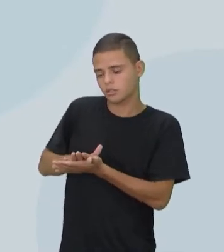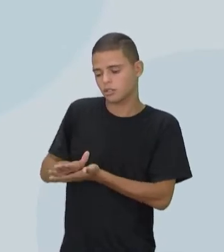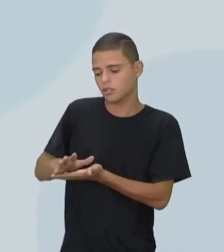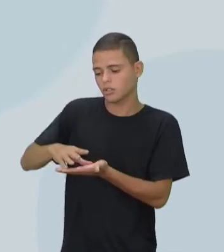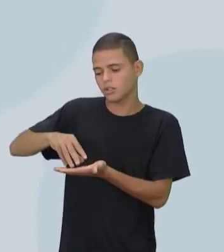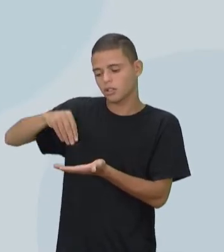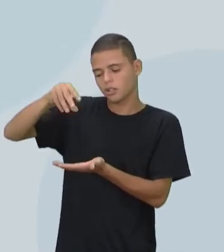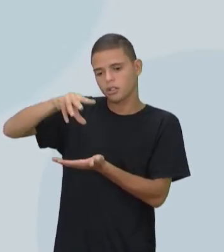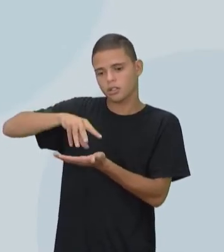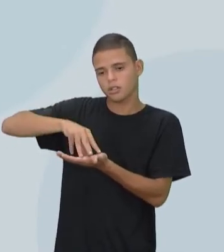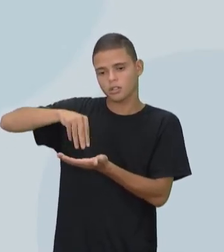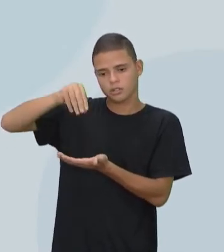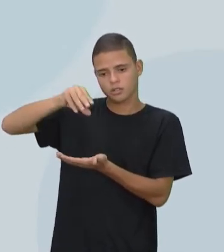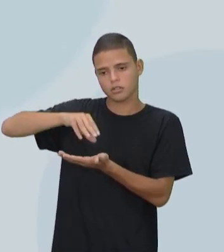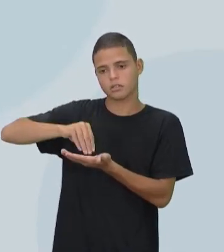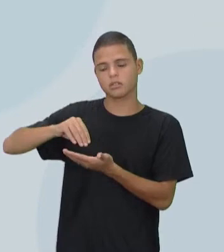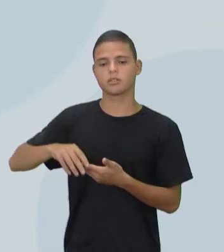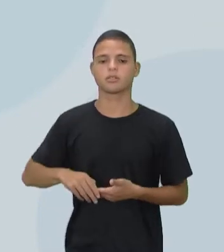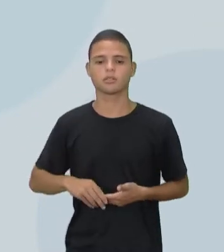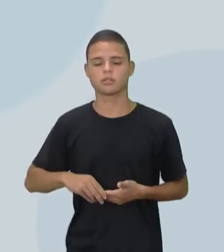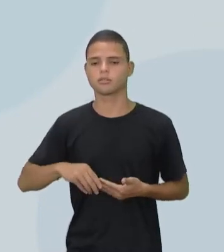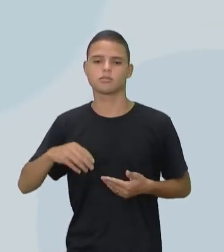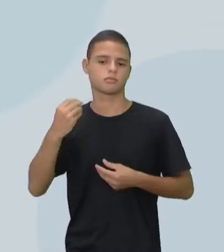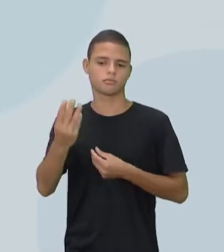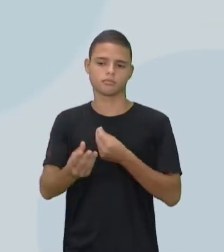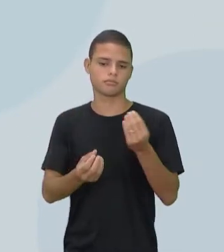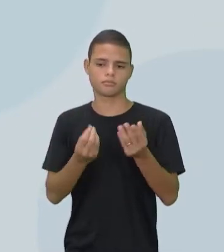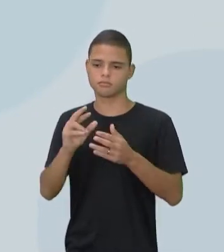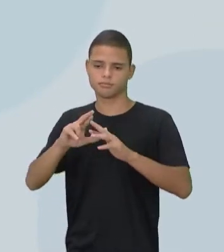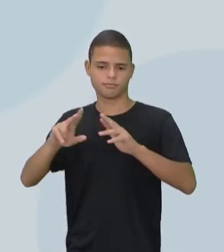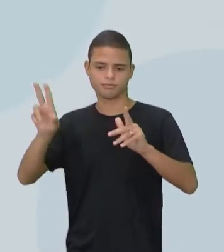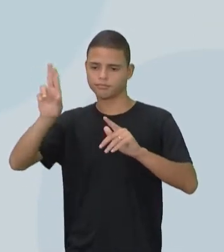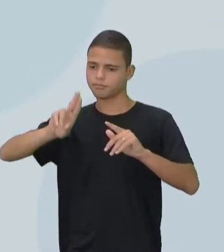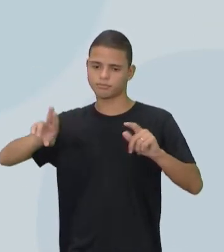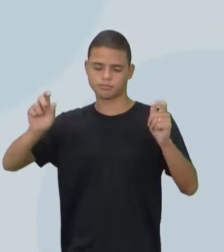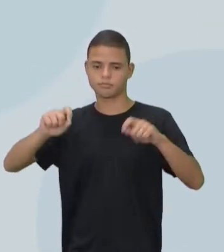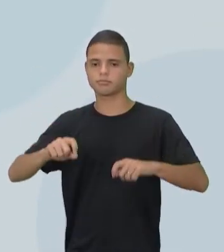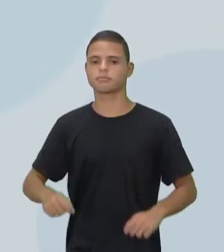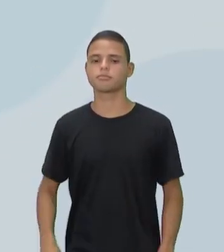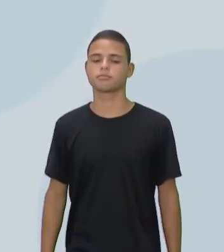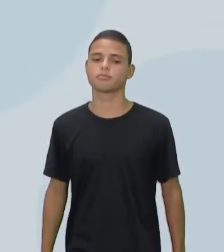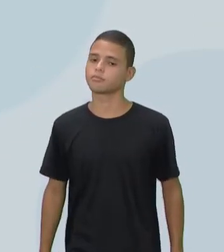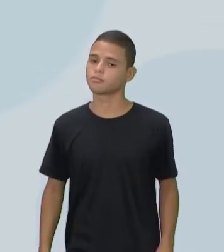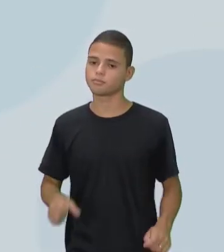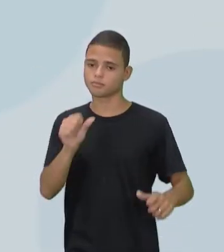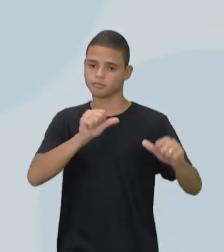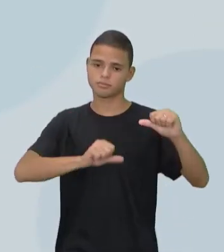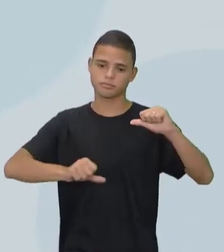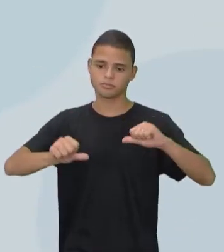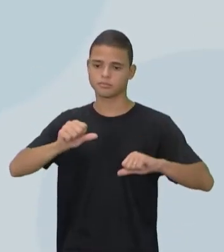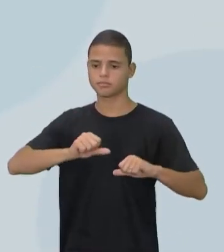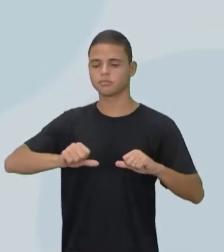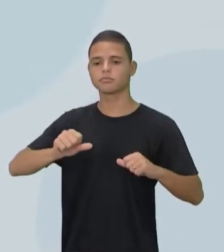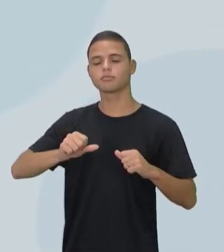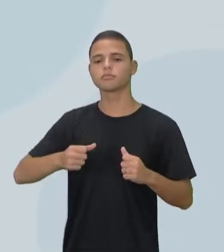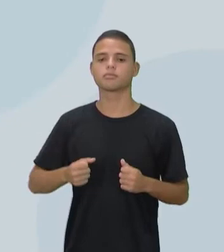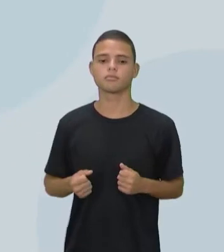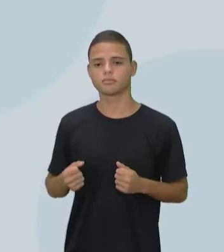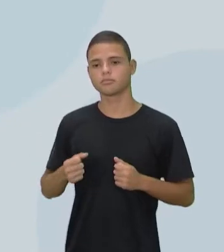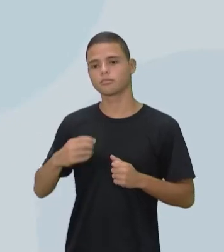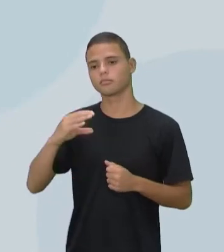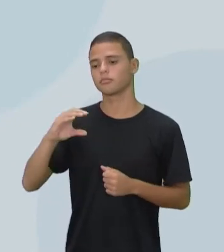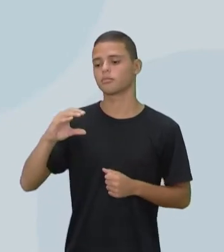vamos assim dizer, para ser destinado para as diferentes formas de utilização. Então, quimicamente, o calcário,